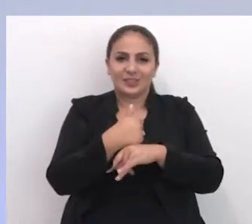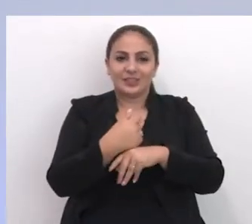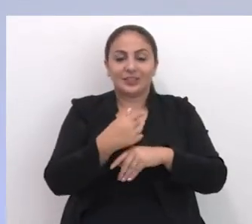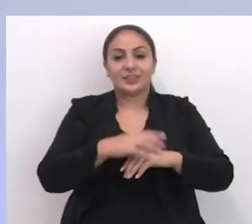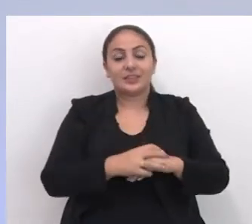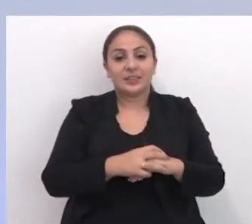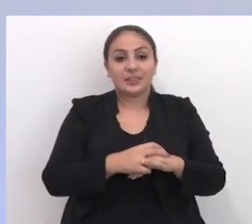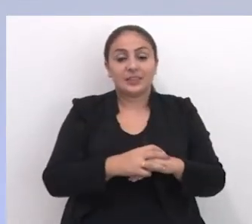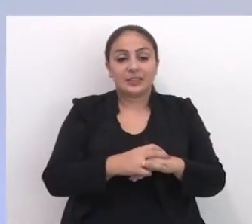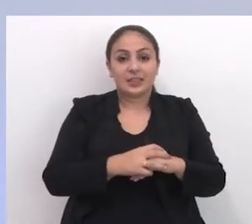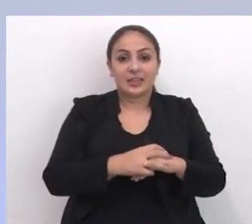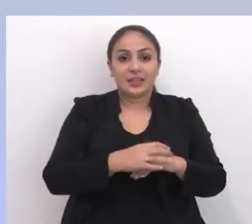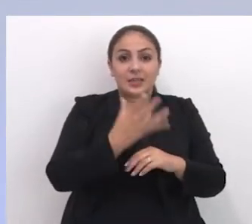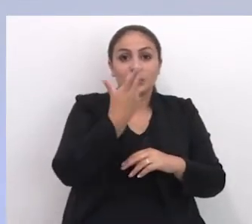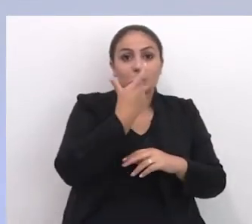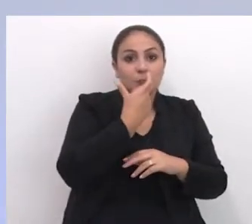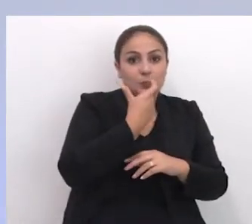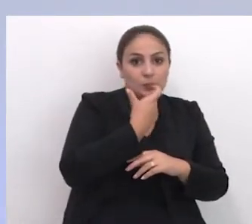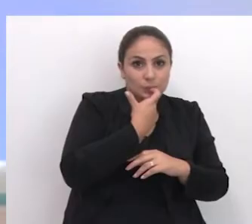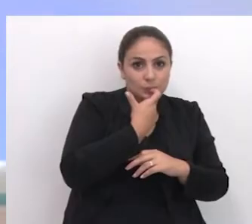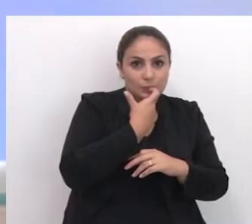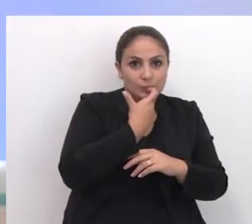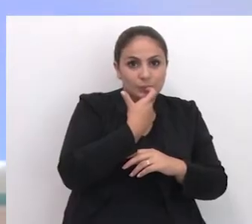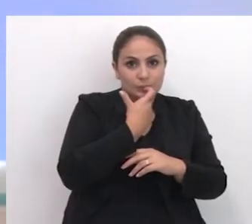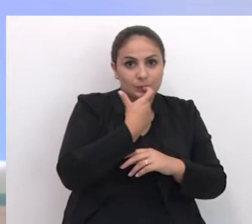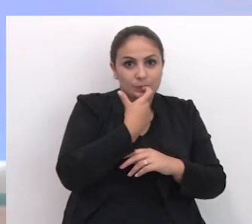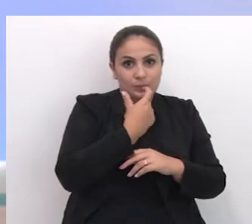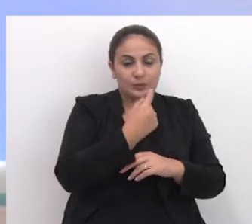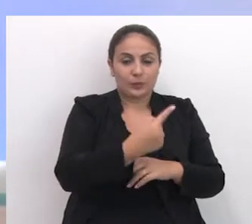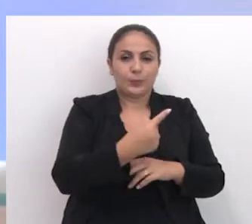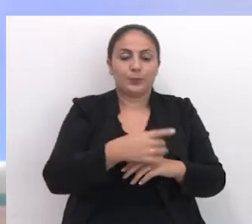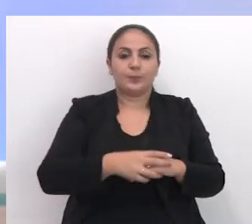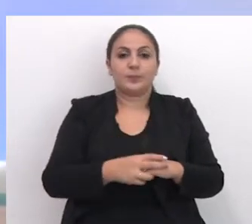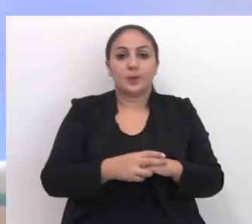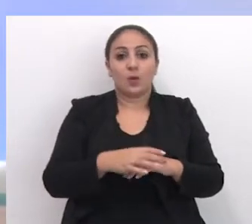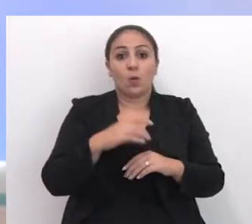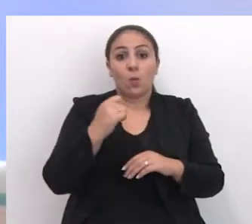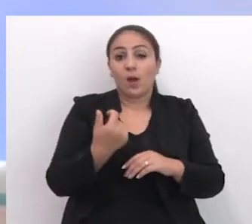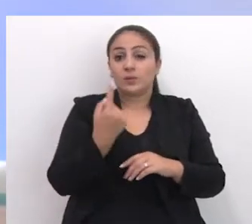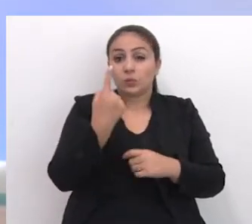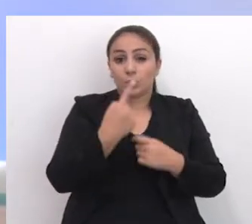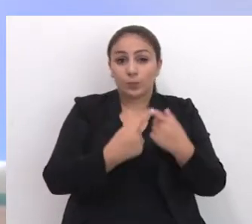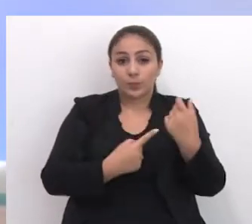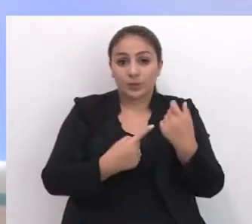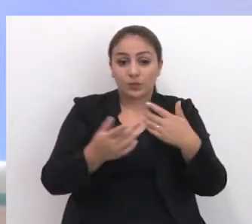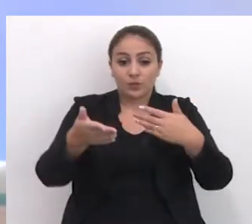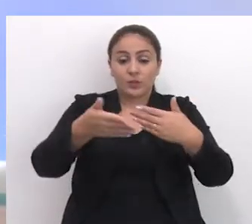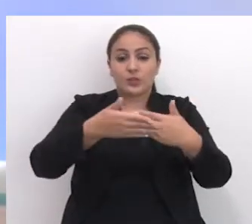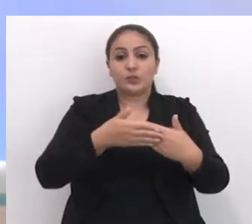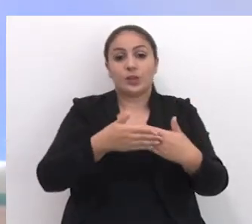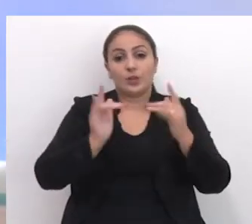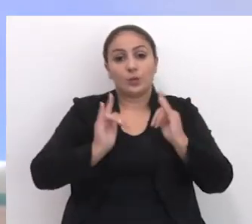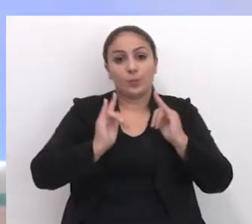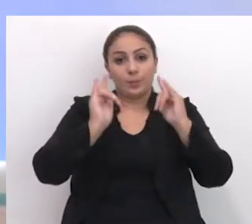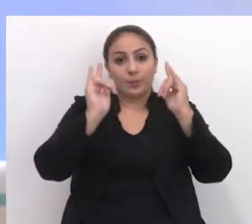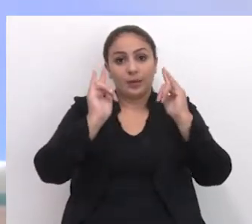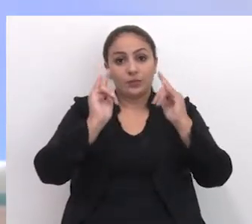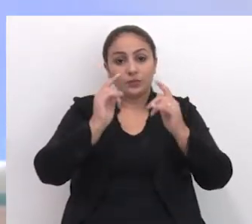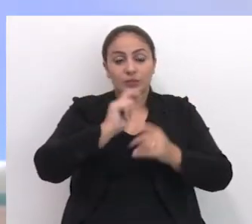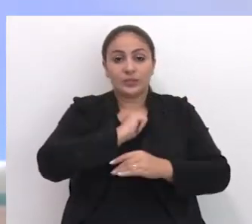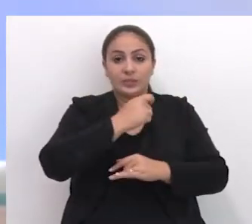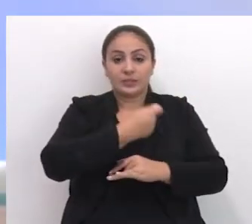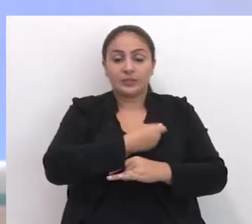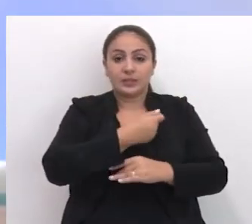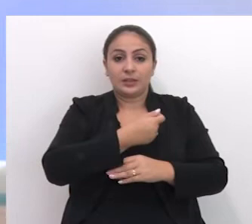destinados para a educação infantil nível 1. Há quase um mês foi interditado o prédio da Delegacia